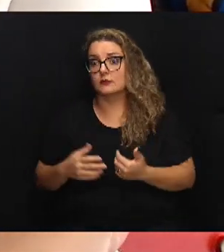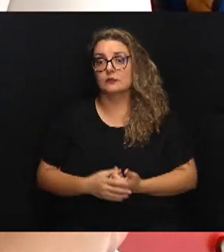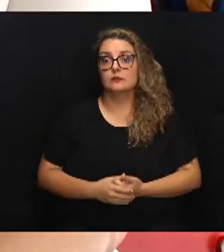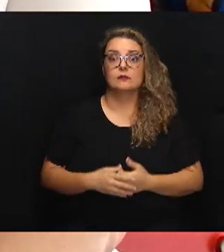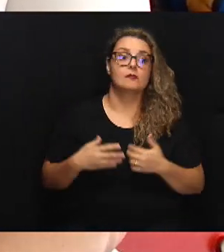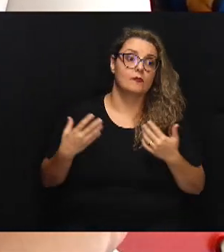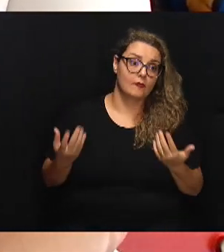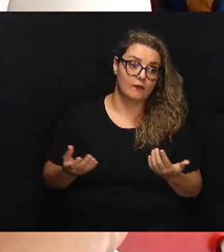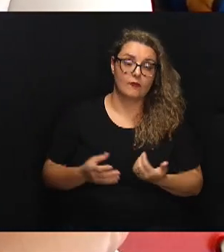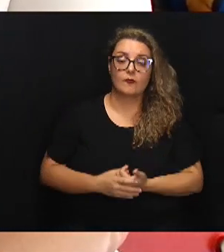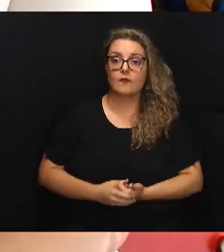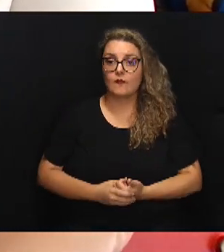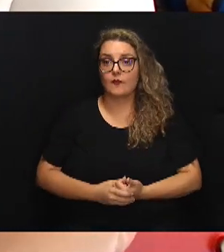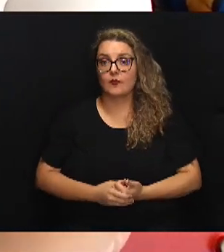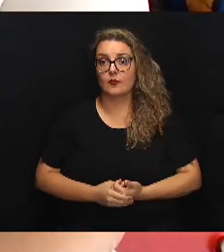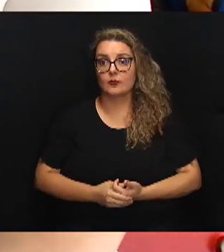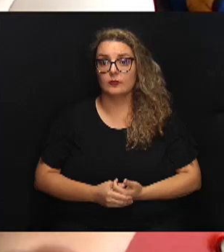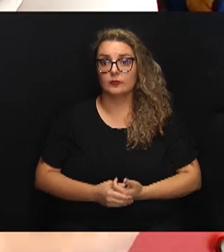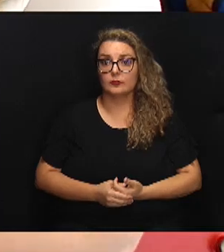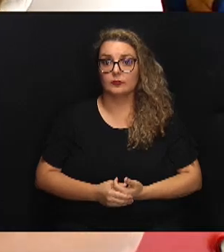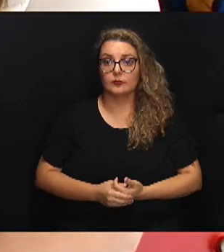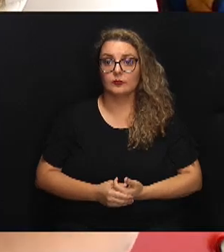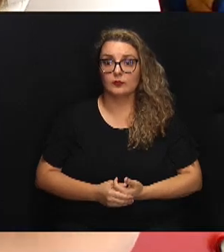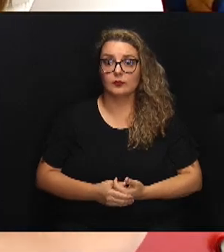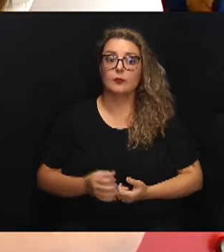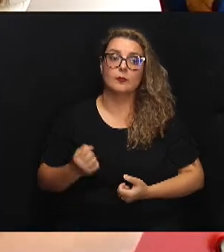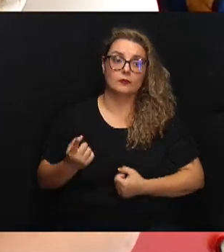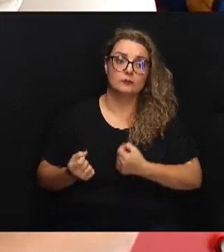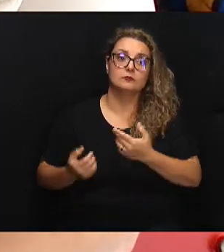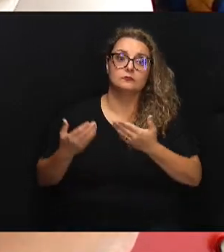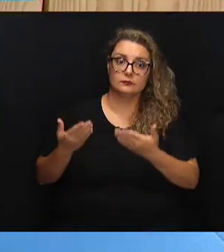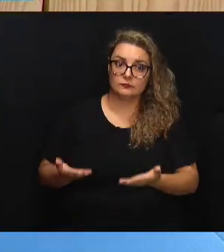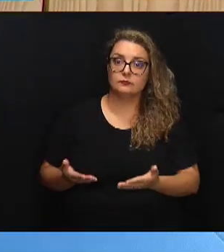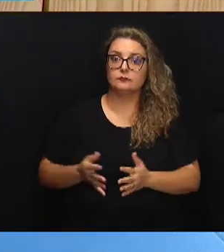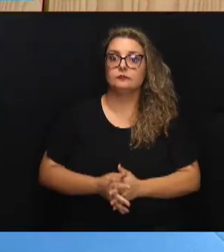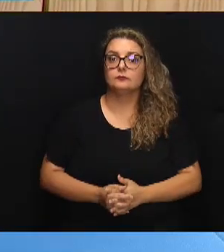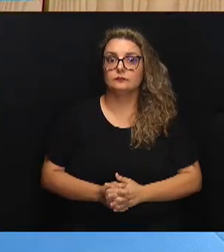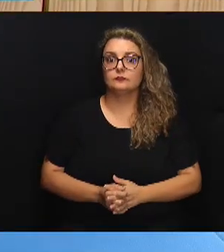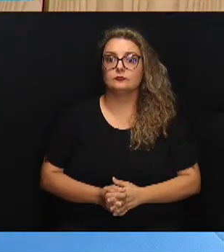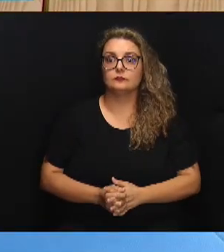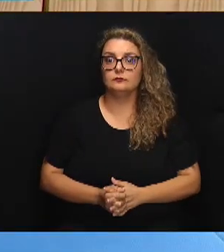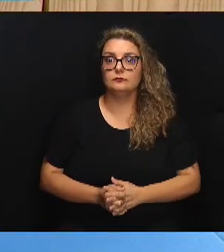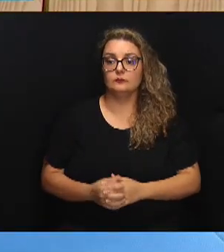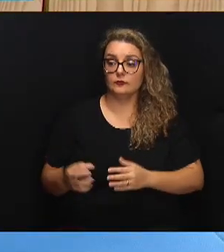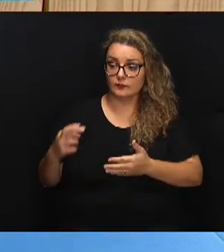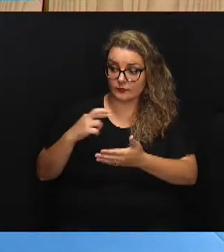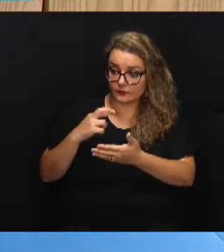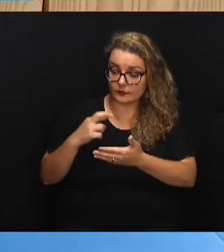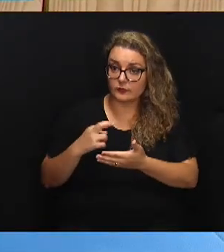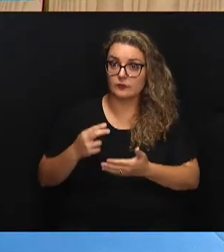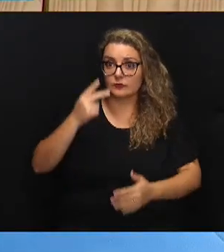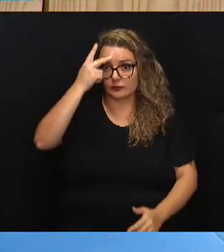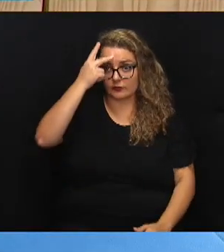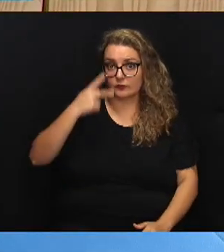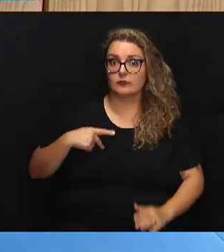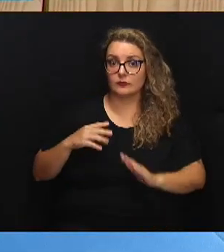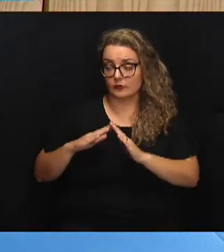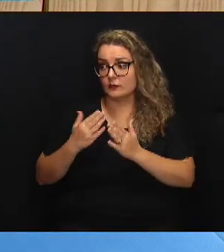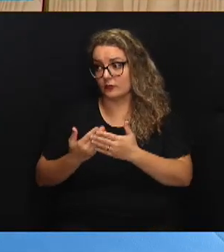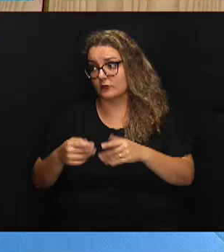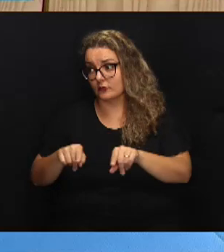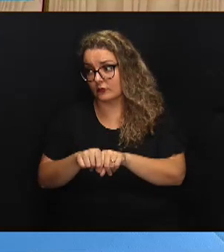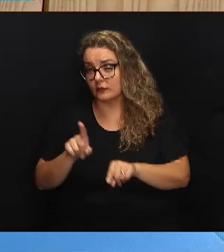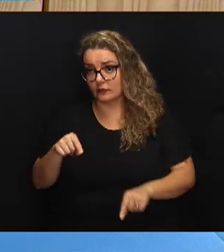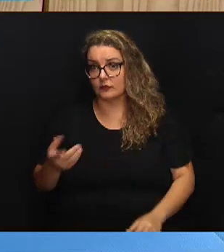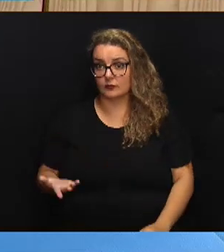enfim, né? Aí esses casos, né, vão sendo apurados pela própria escola, que também é,